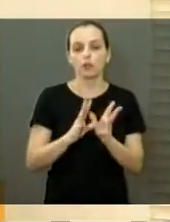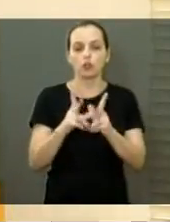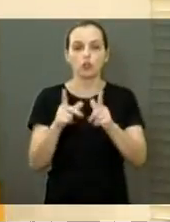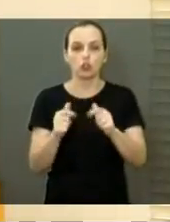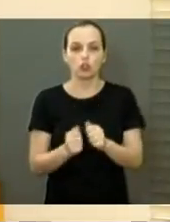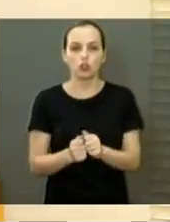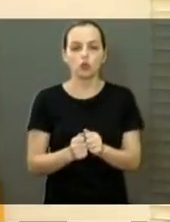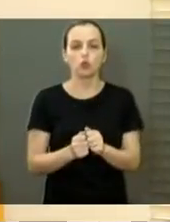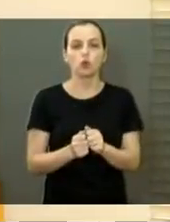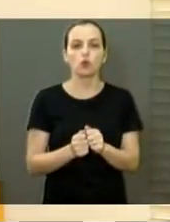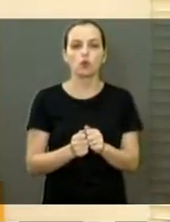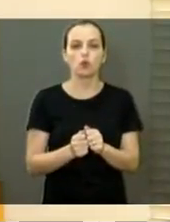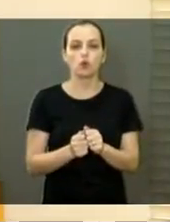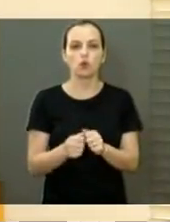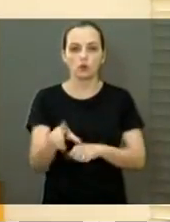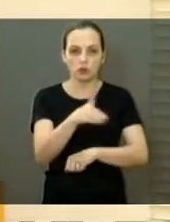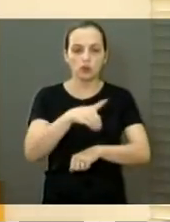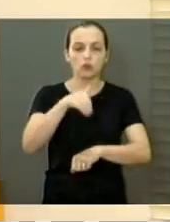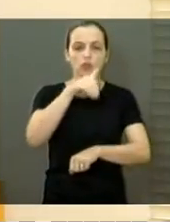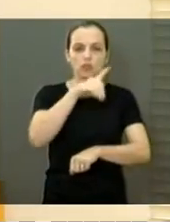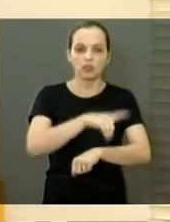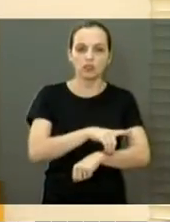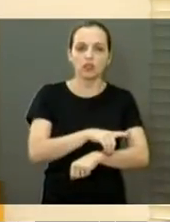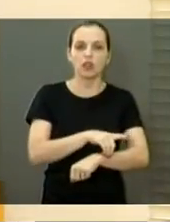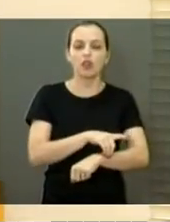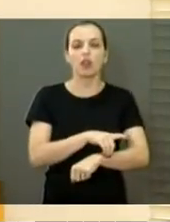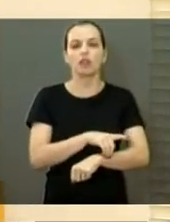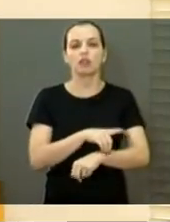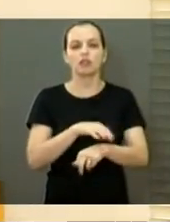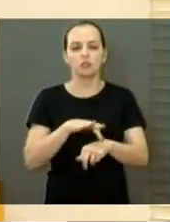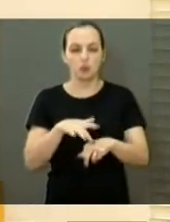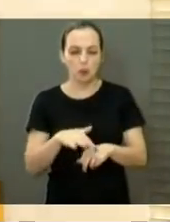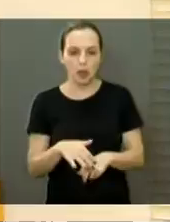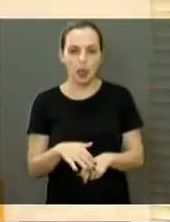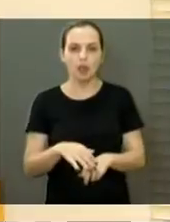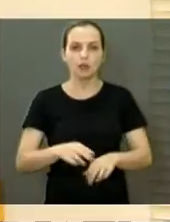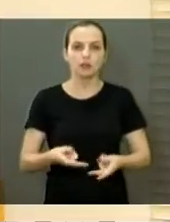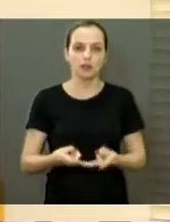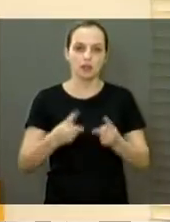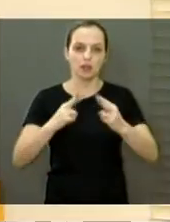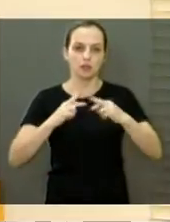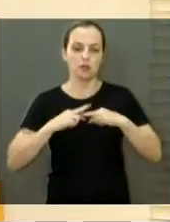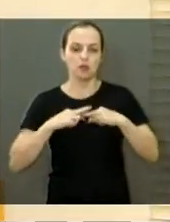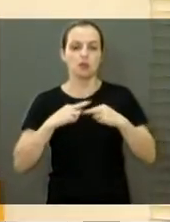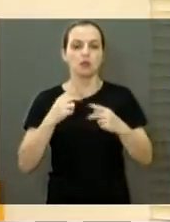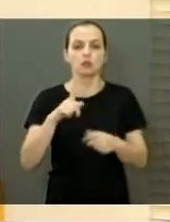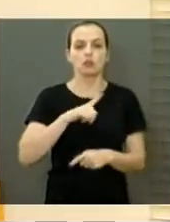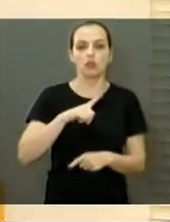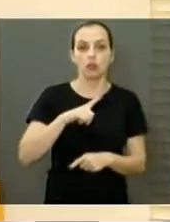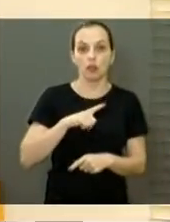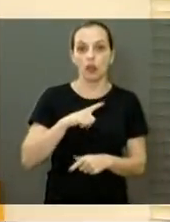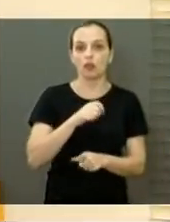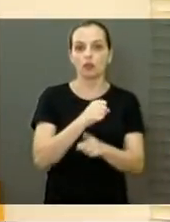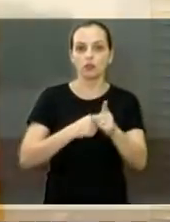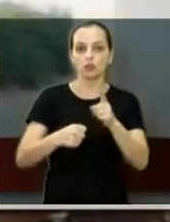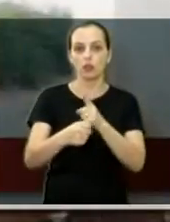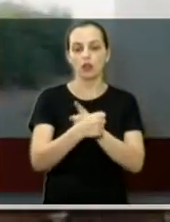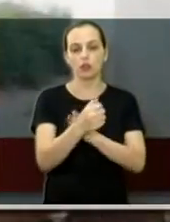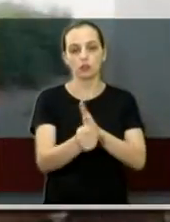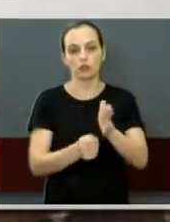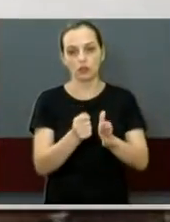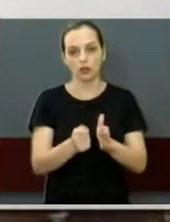a proliferação do mosquito Aedes, que é o transmissor de tantas doenças aí que estão assolando a nossa sociedade. Pode passar, por